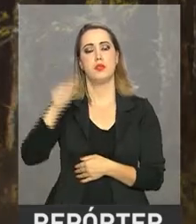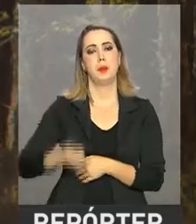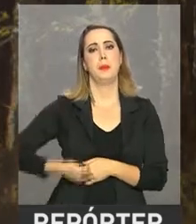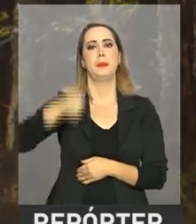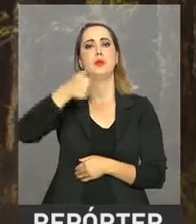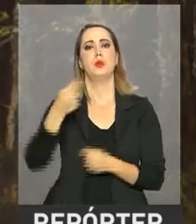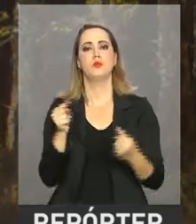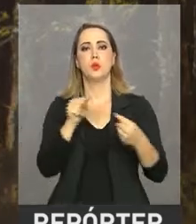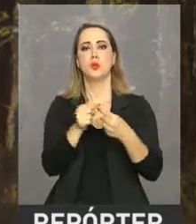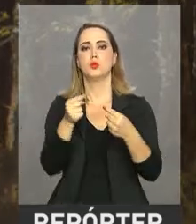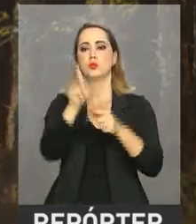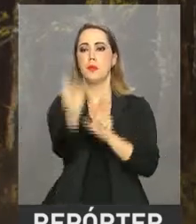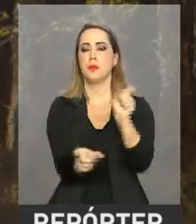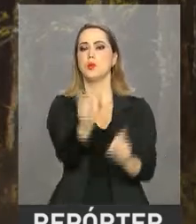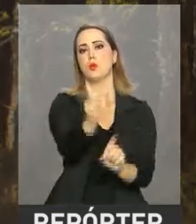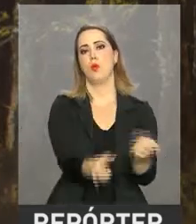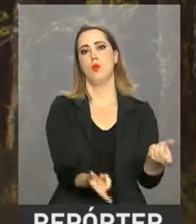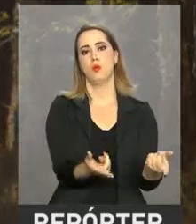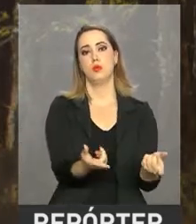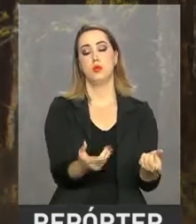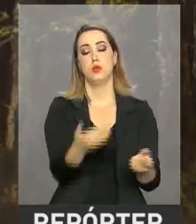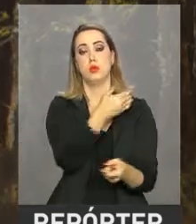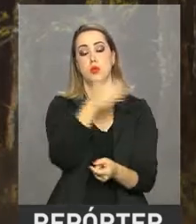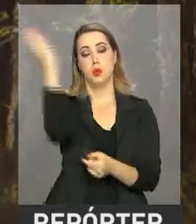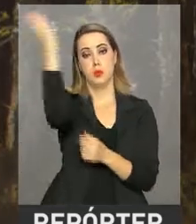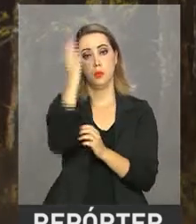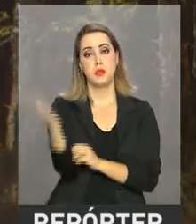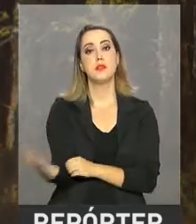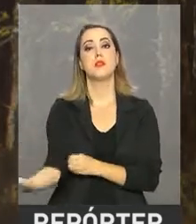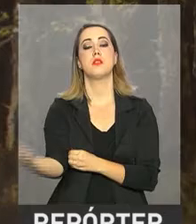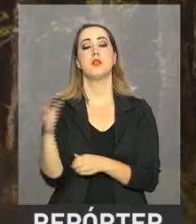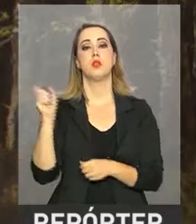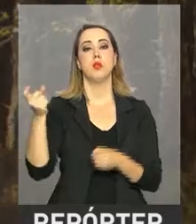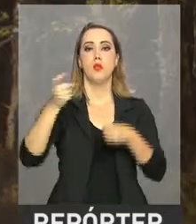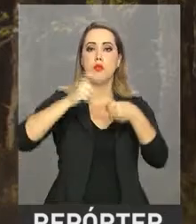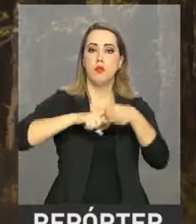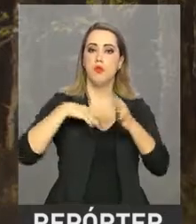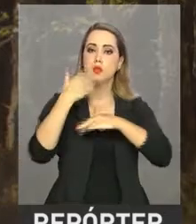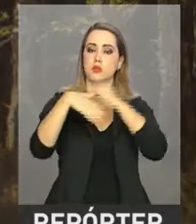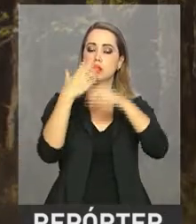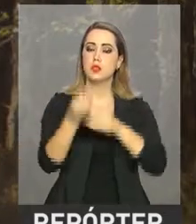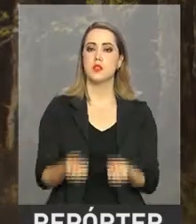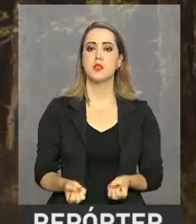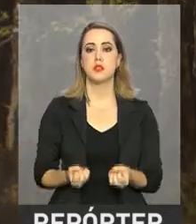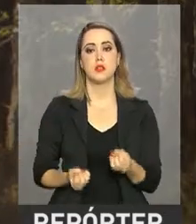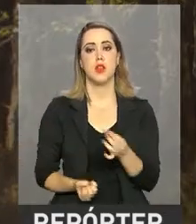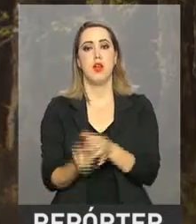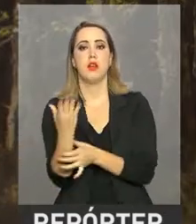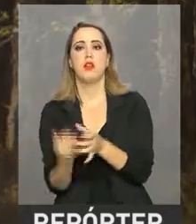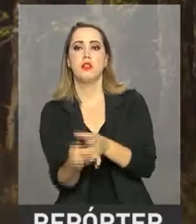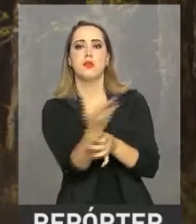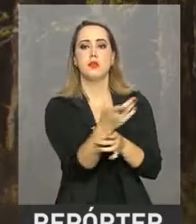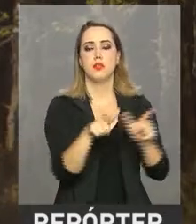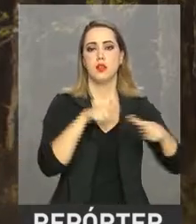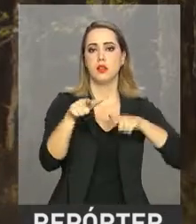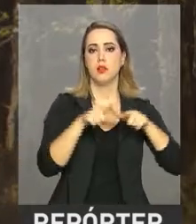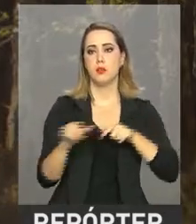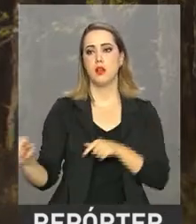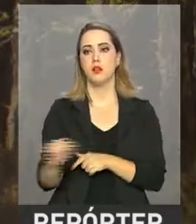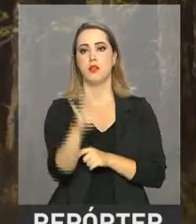mais diretamente o cidadão comum o brasil vai voltar a crescer e criar empregos a inflação vai cair e